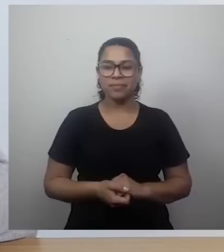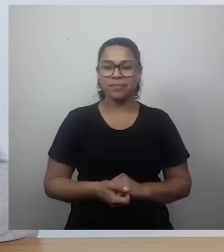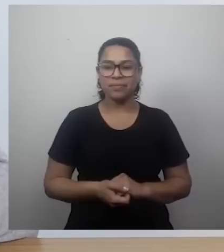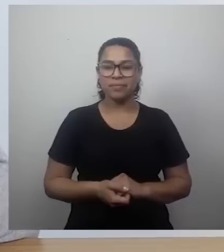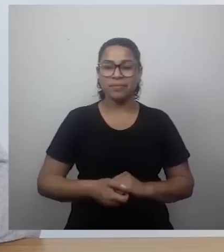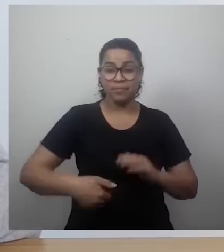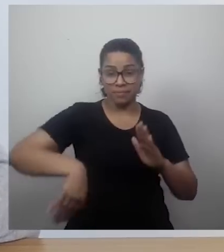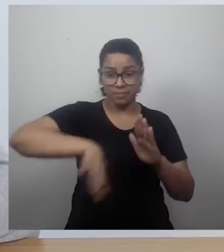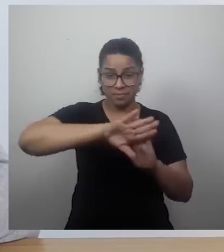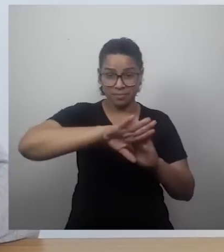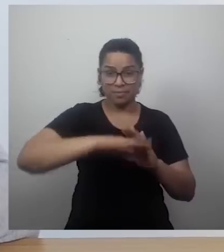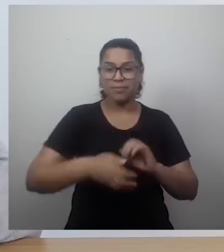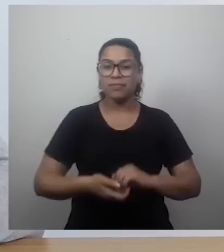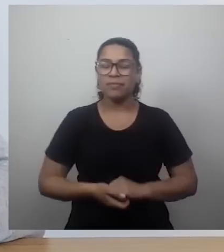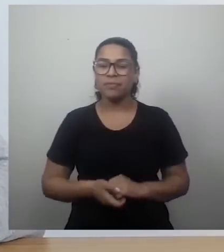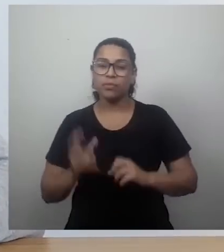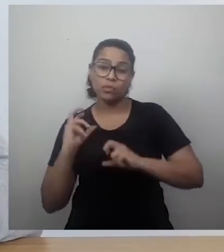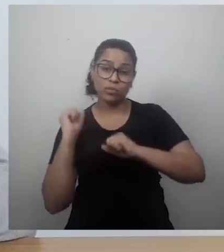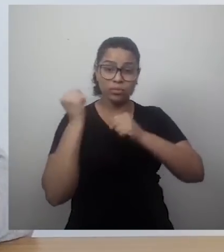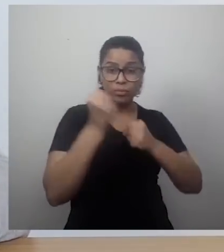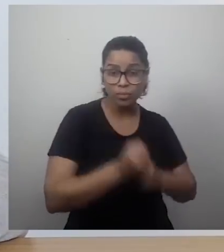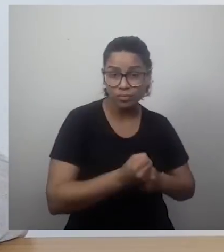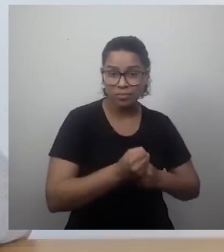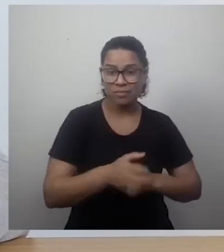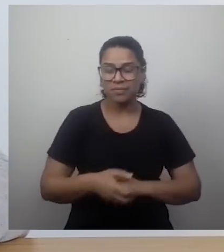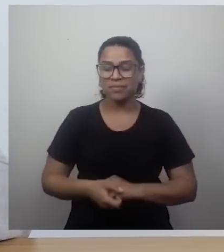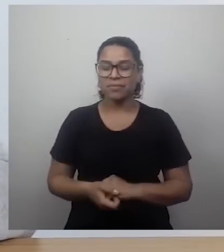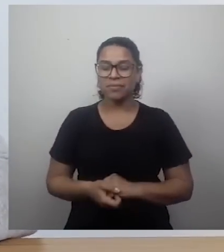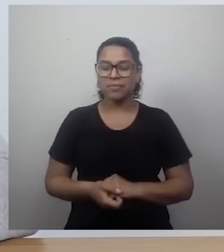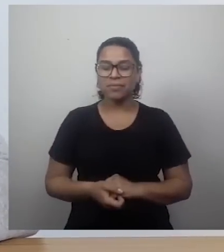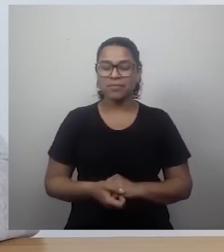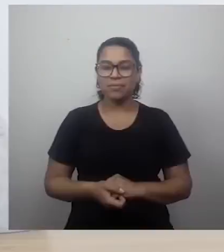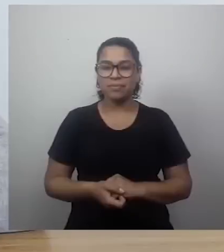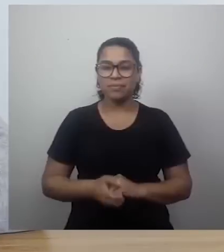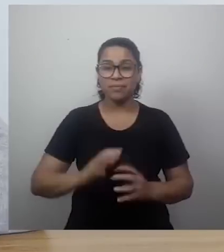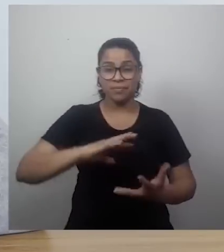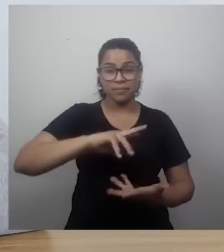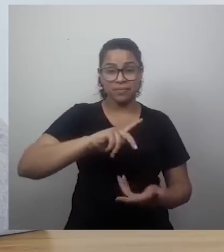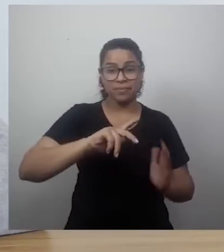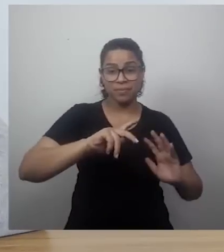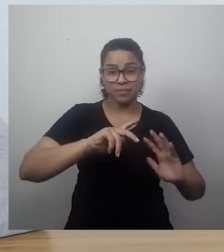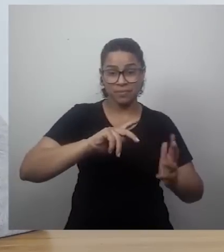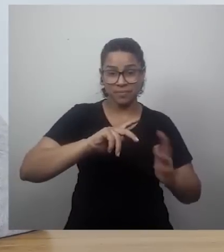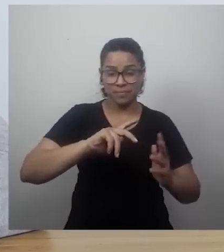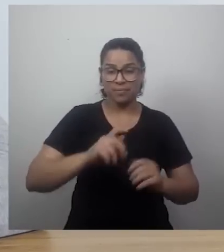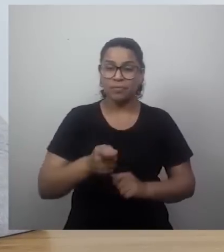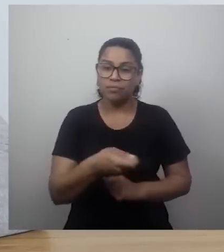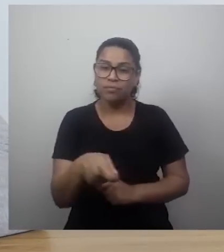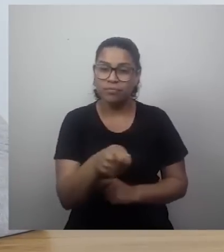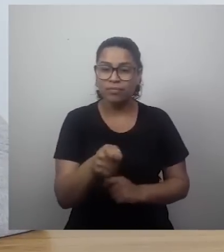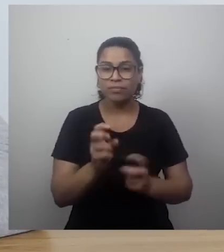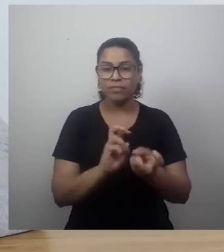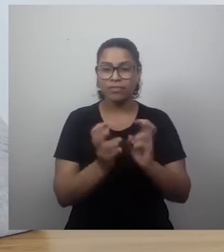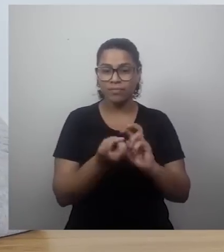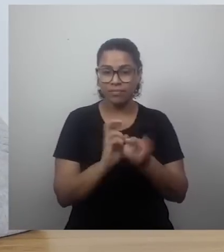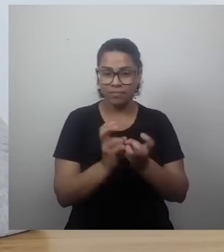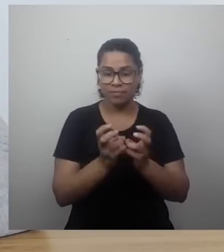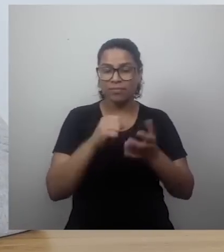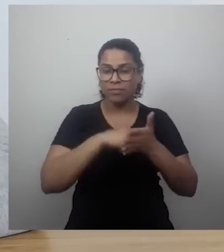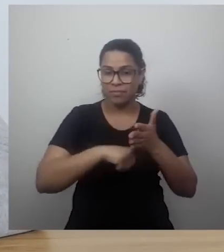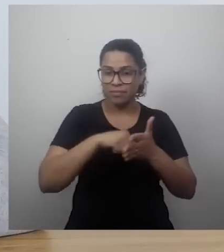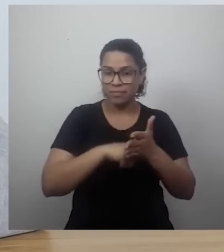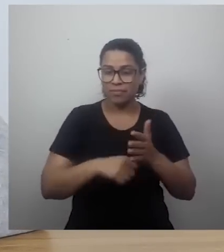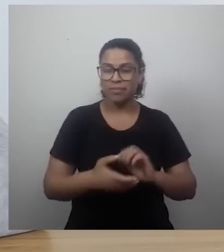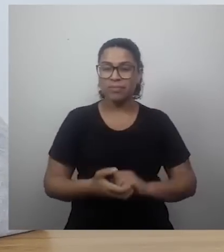oriental, o taekwondo e o judô, e de origem ocidental, a esgrima, a capoeira, a luta